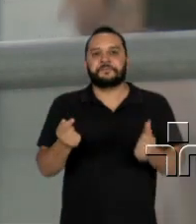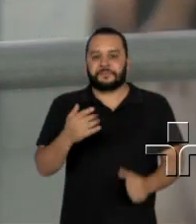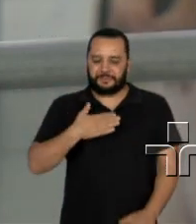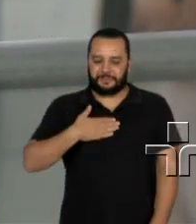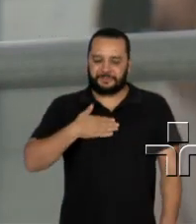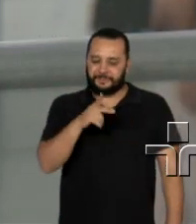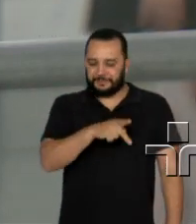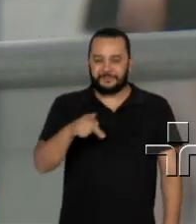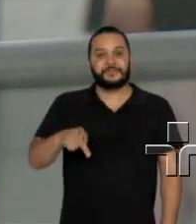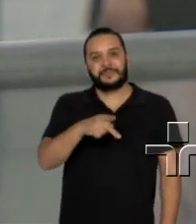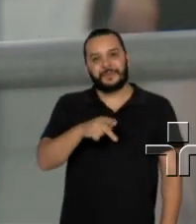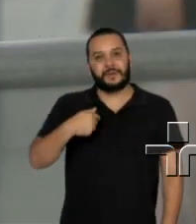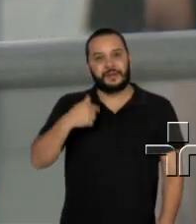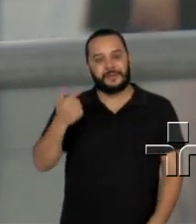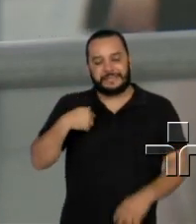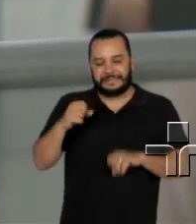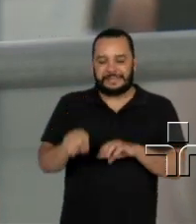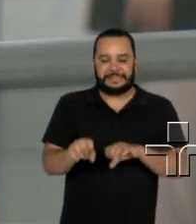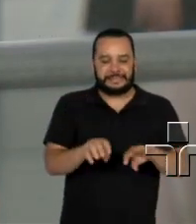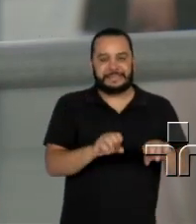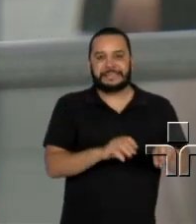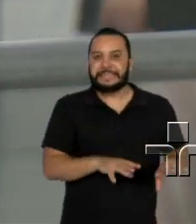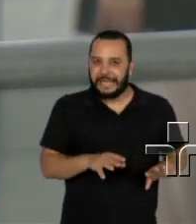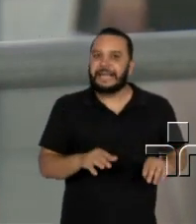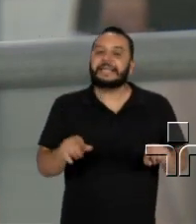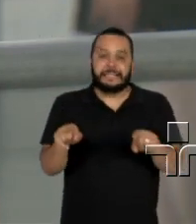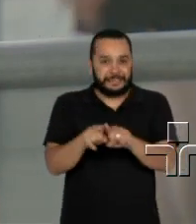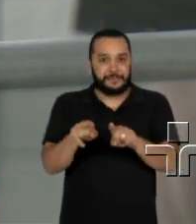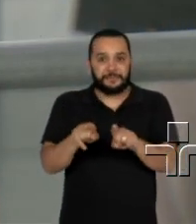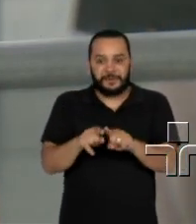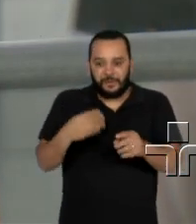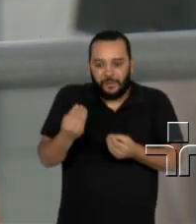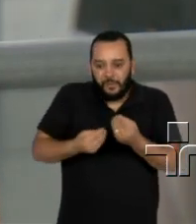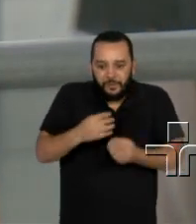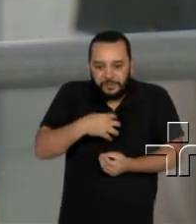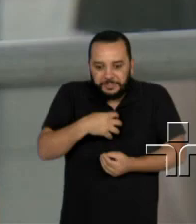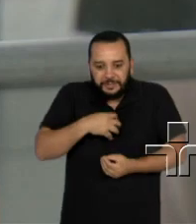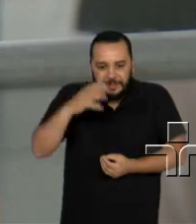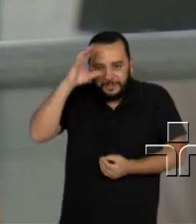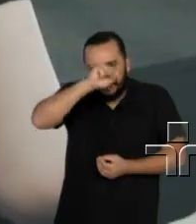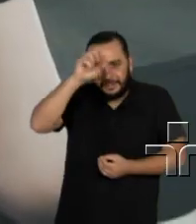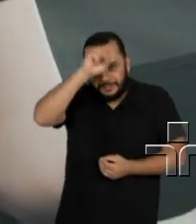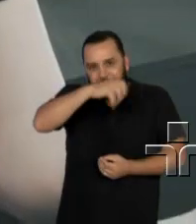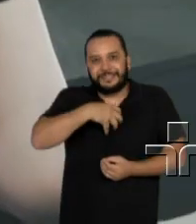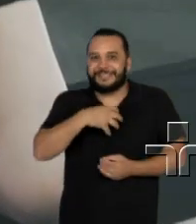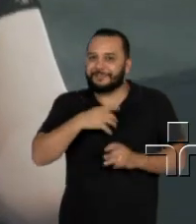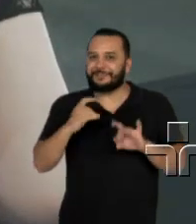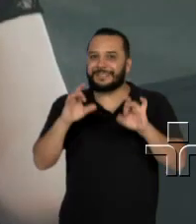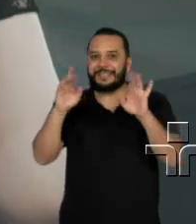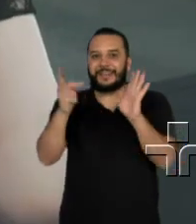professora de passar aquilo que eu aprendi e da forma como eu aprendi também muito especial